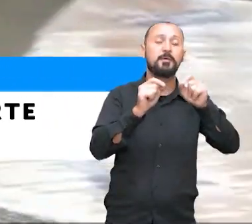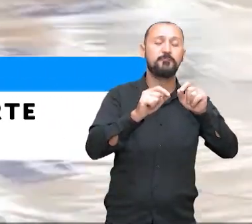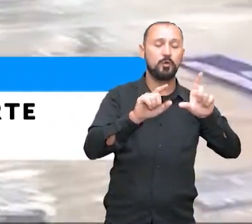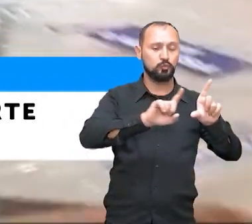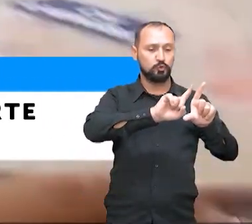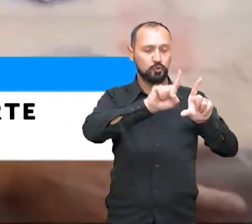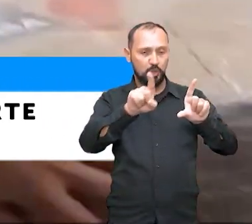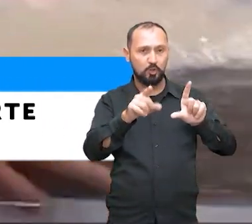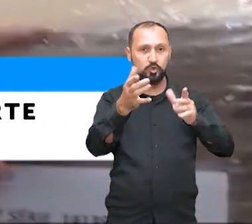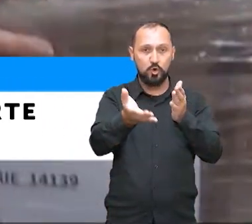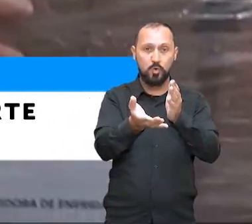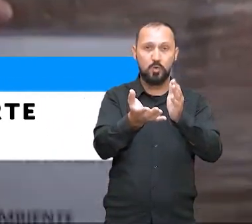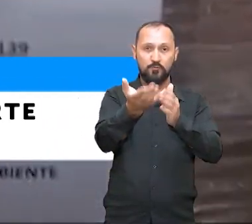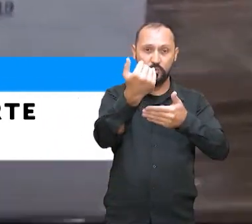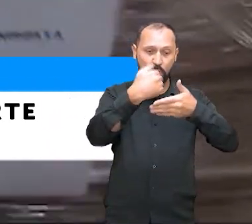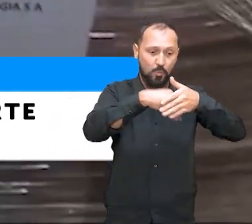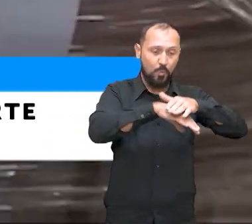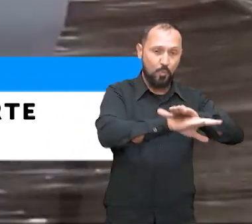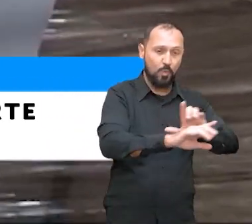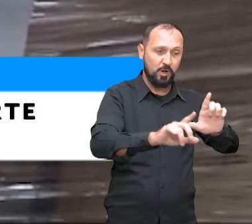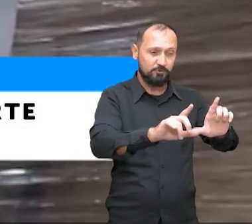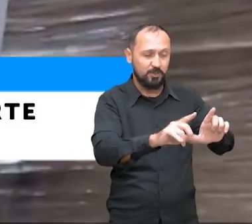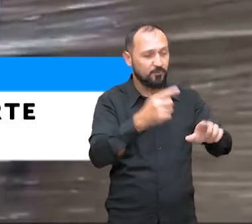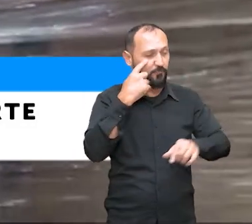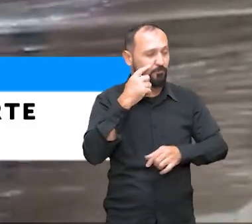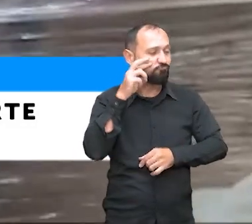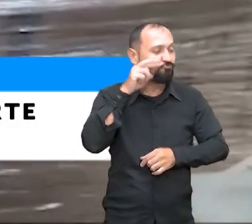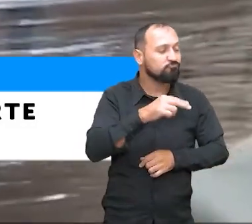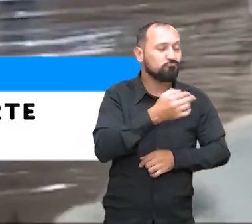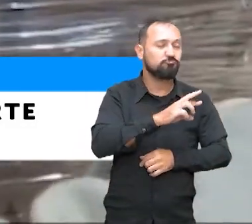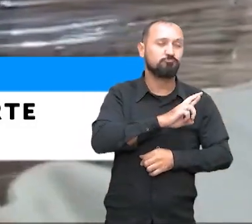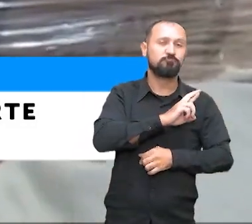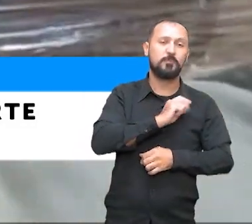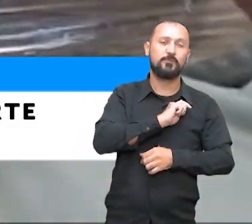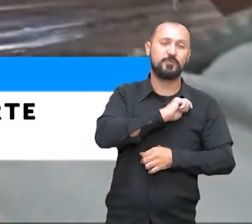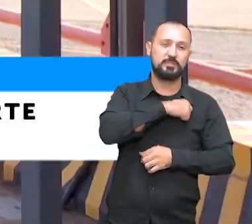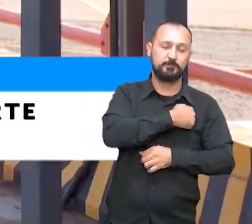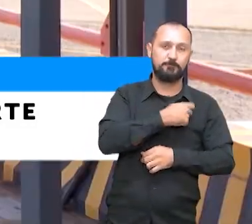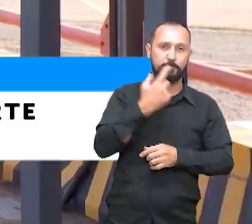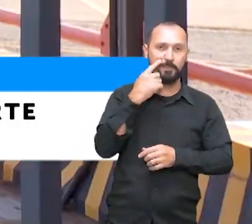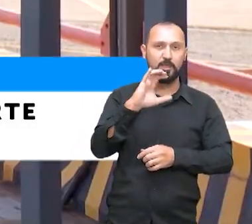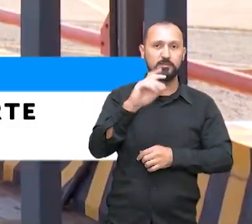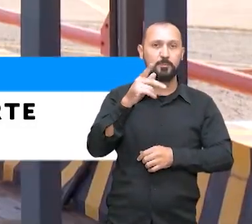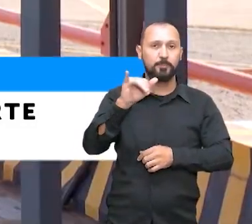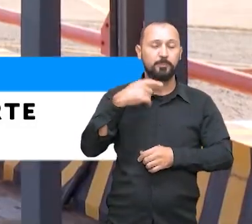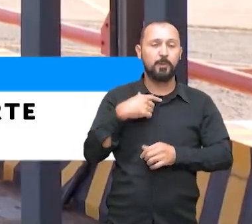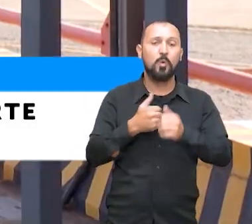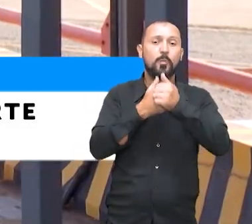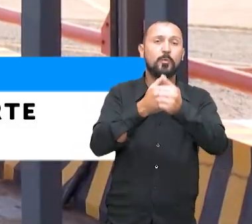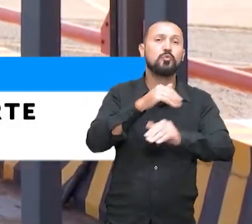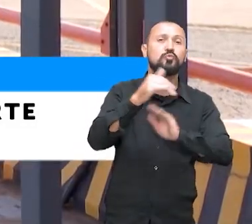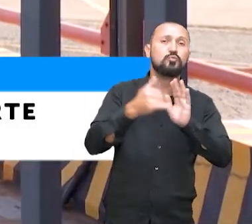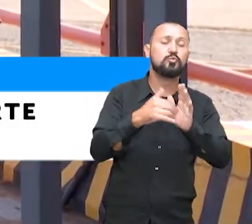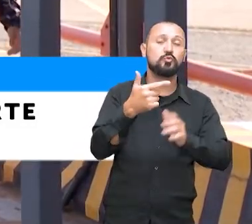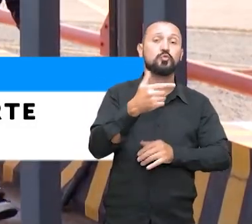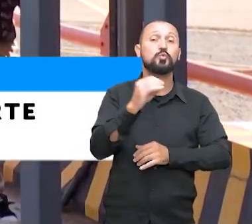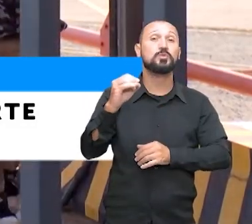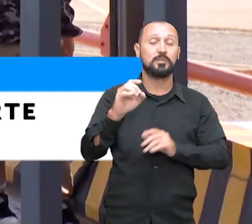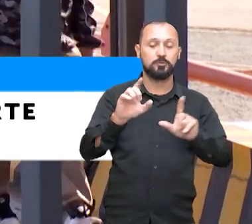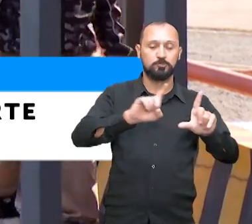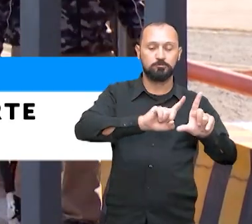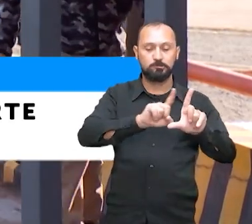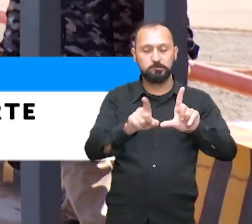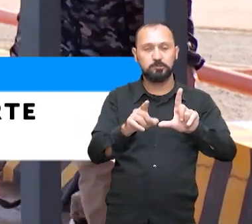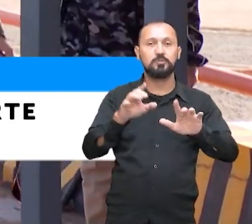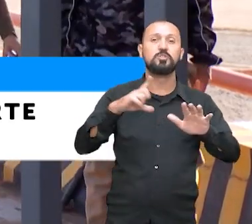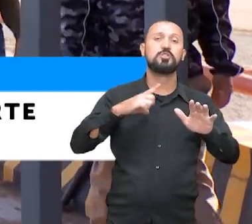medidores recolhidos para análises laboratoriais. A CPI acompanhou a retirada de todos os medidores, os 200 medidores.